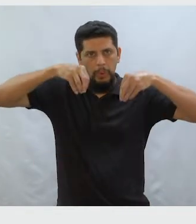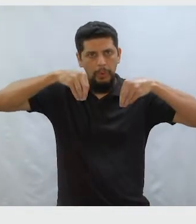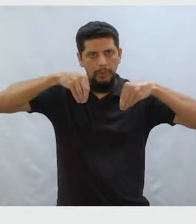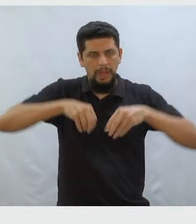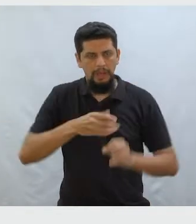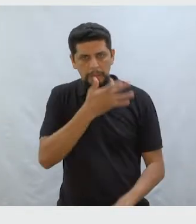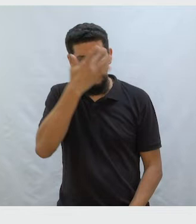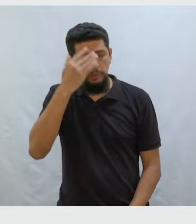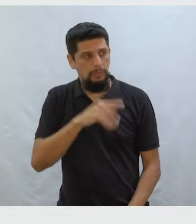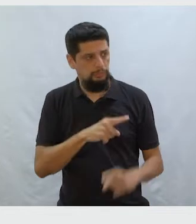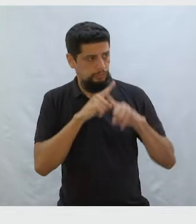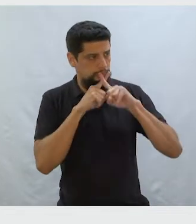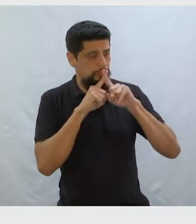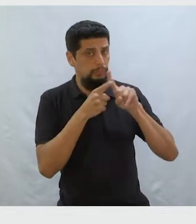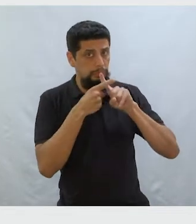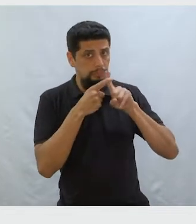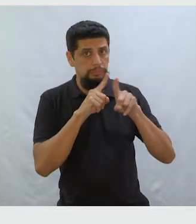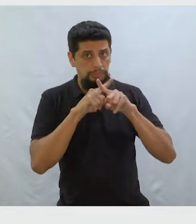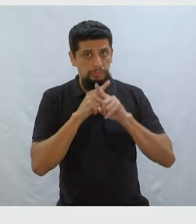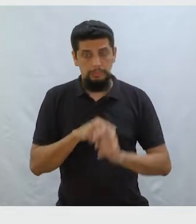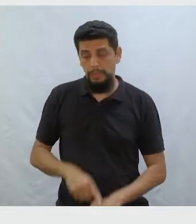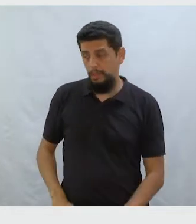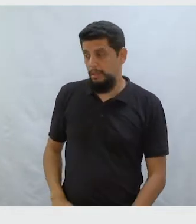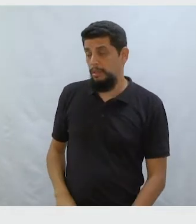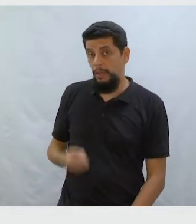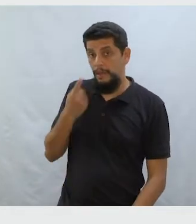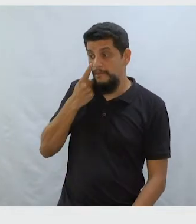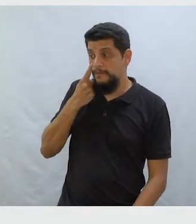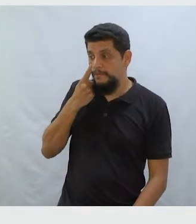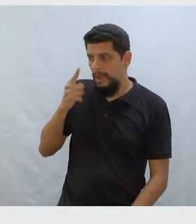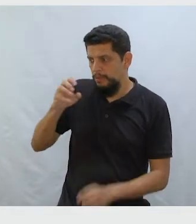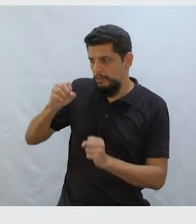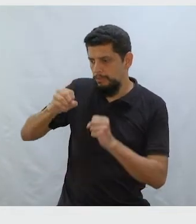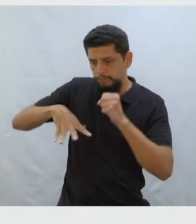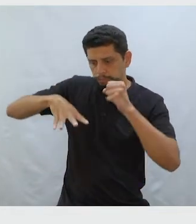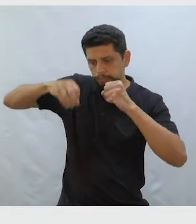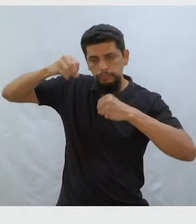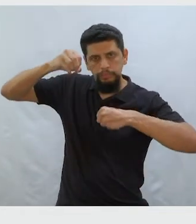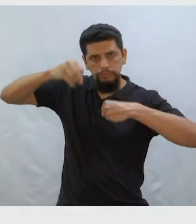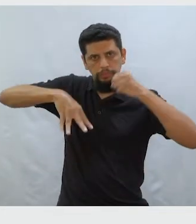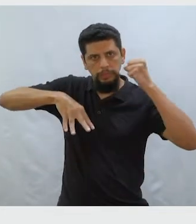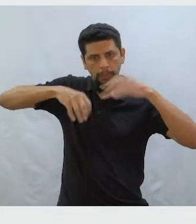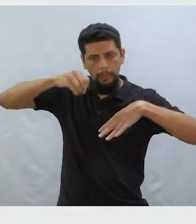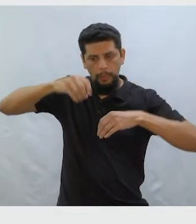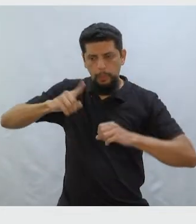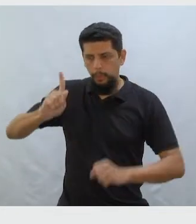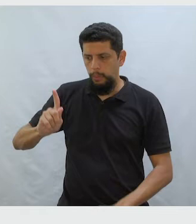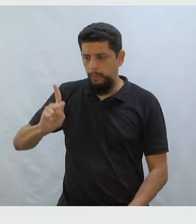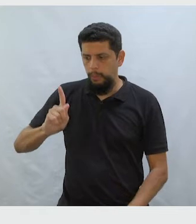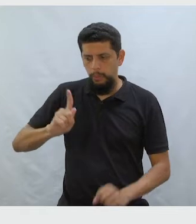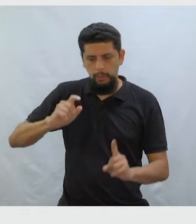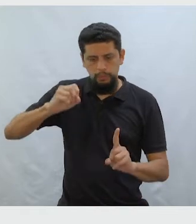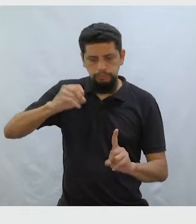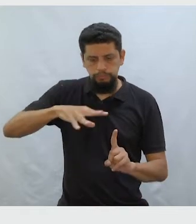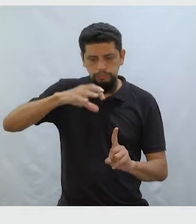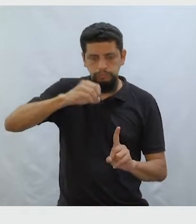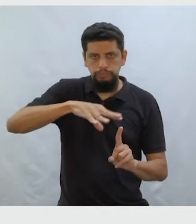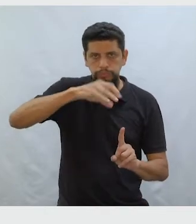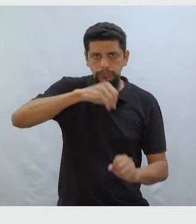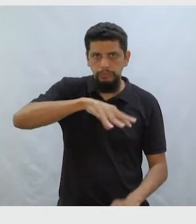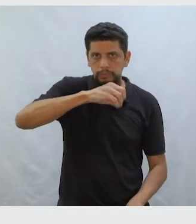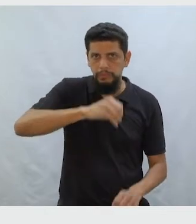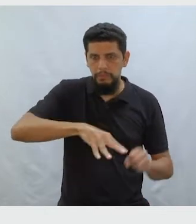fantasmas as pessoas juravam umas para asr outras que tinham visto luzes luzes que andavam atrás